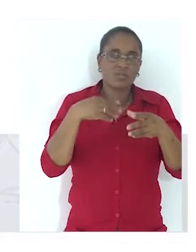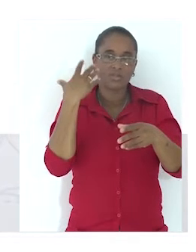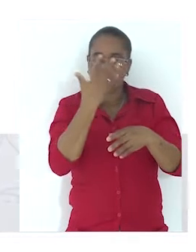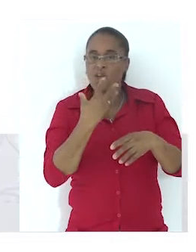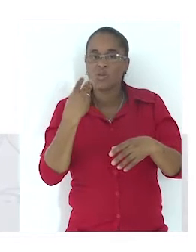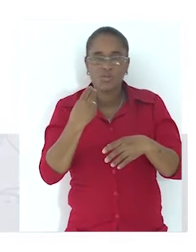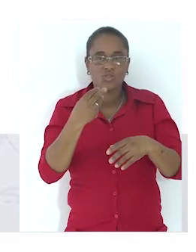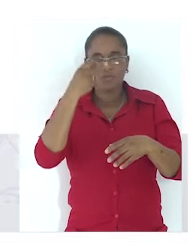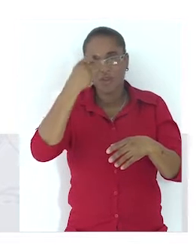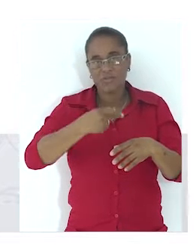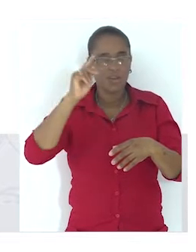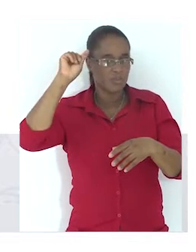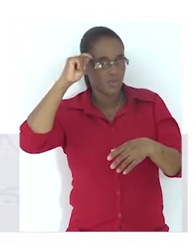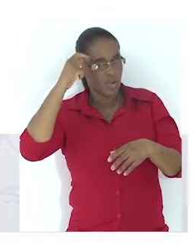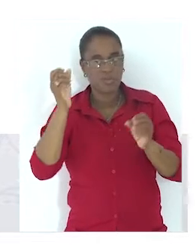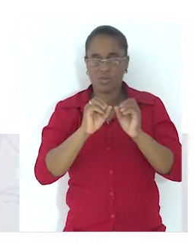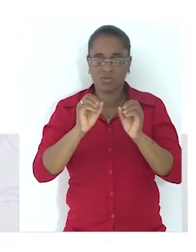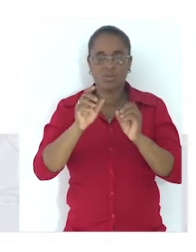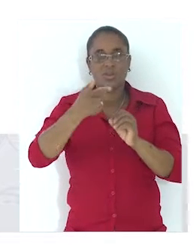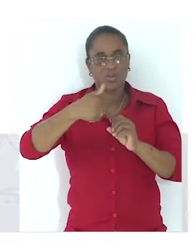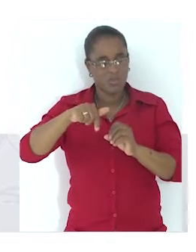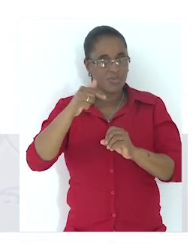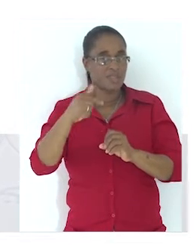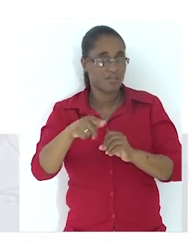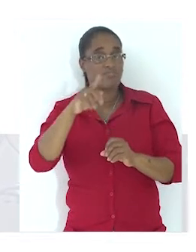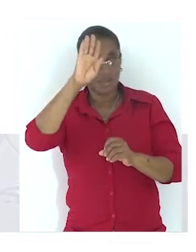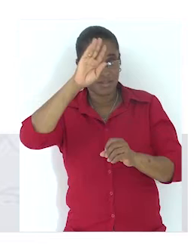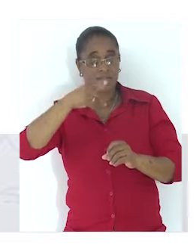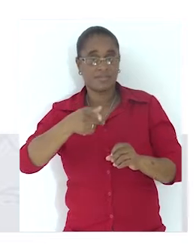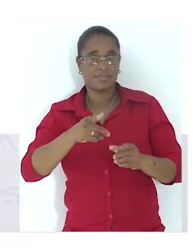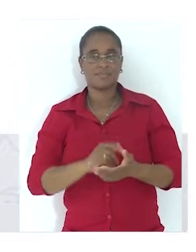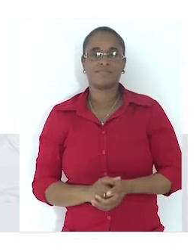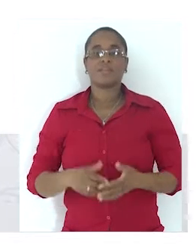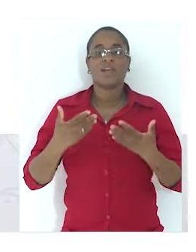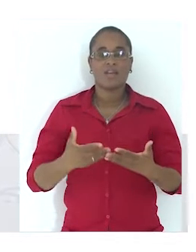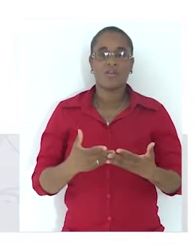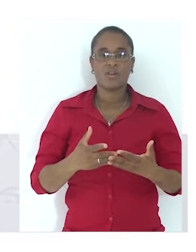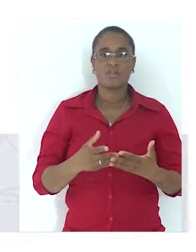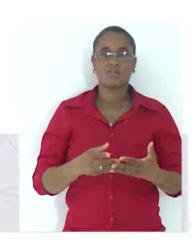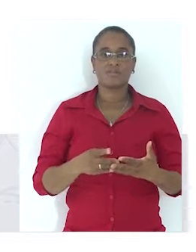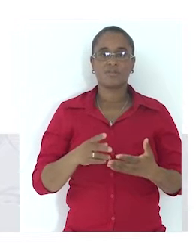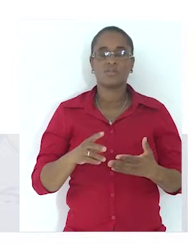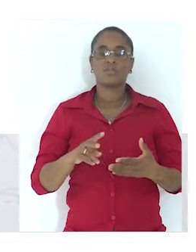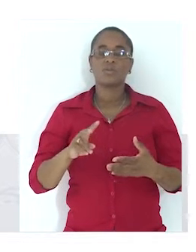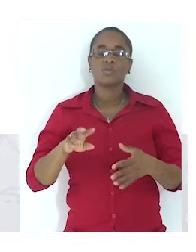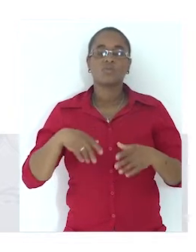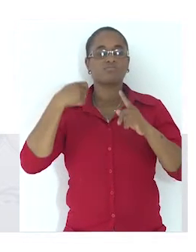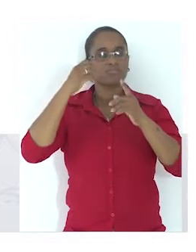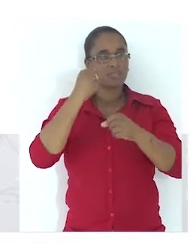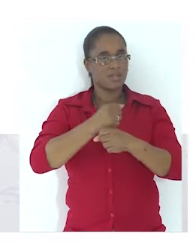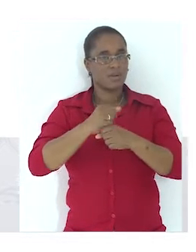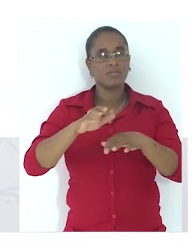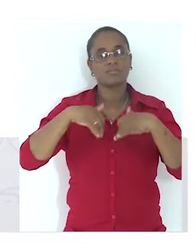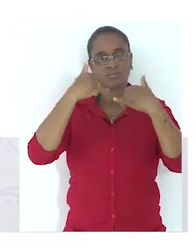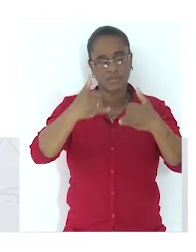fiquem prejudicados, não é? Nós temos essa noção. Agora, passamos para o desafio seguinte.